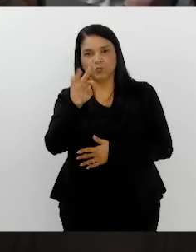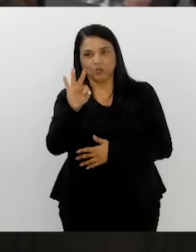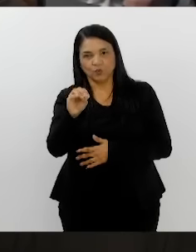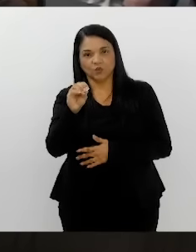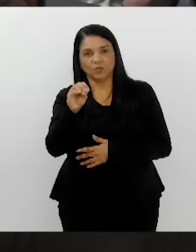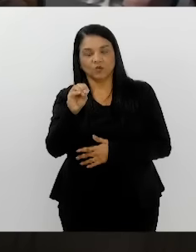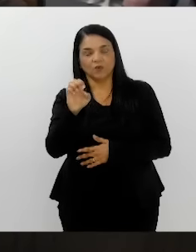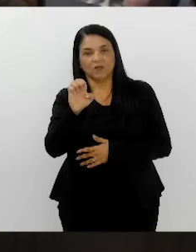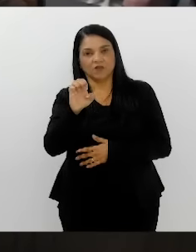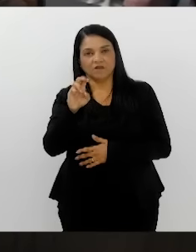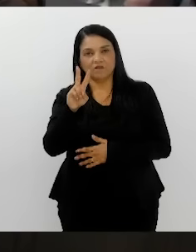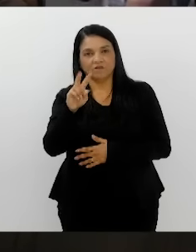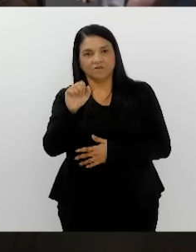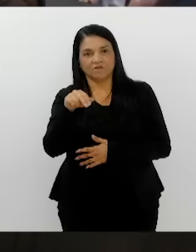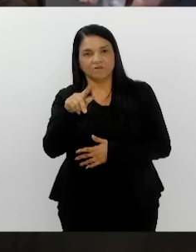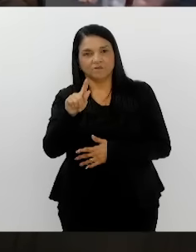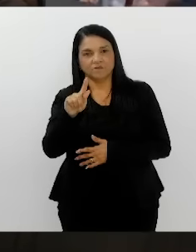Senhoras e senhores,